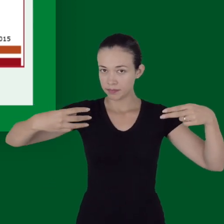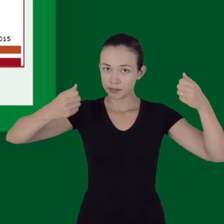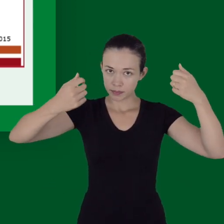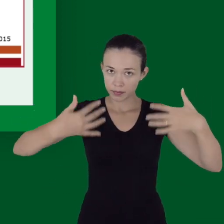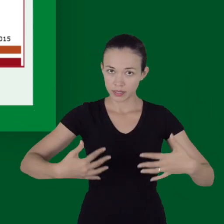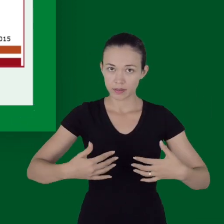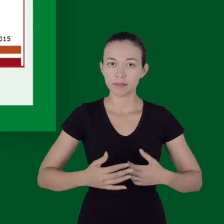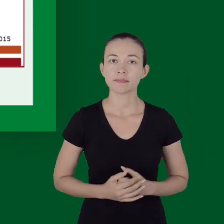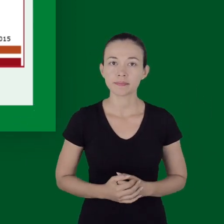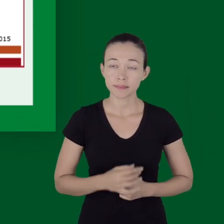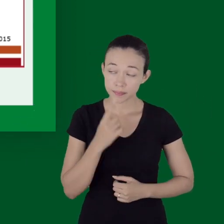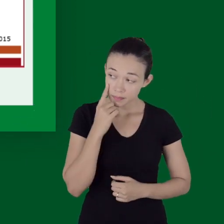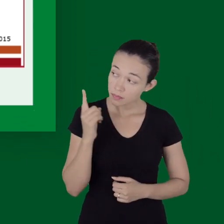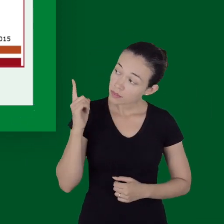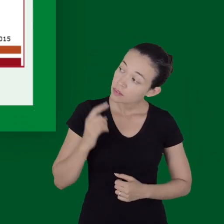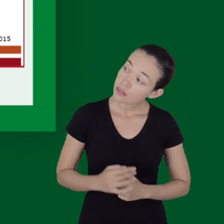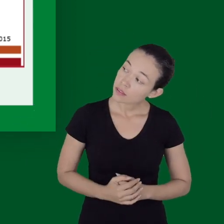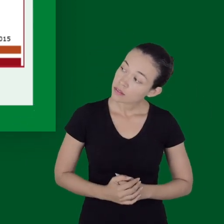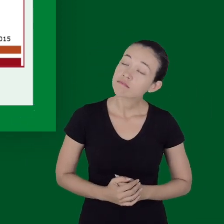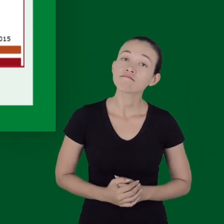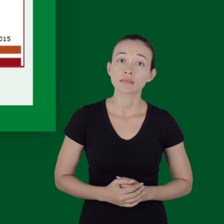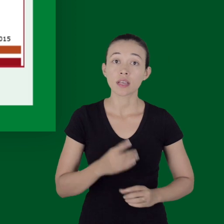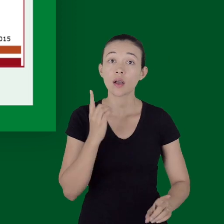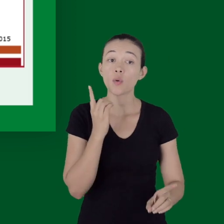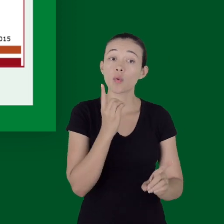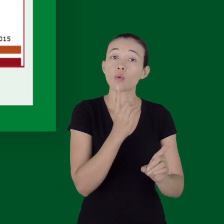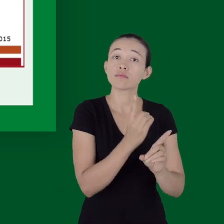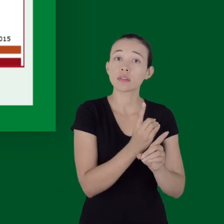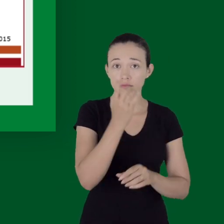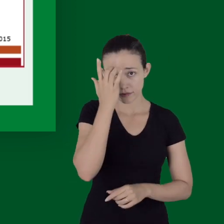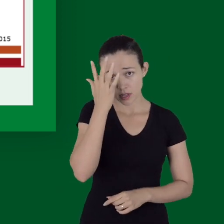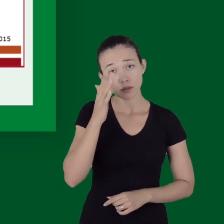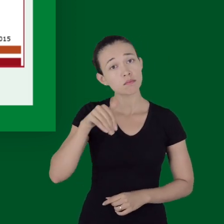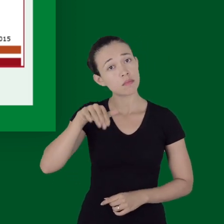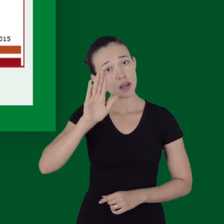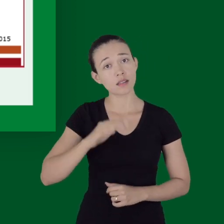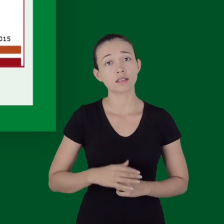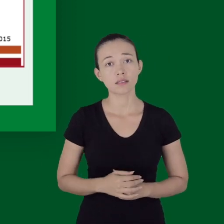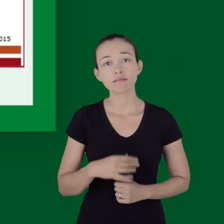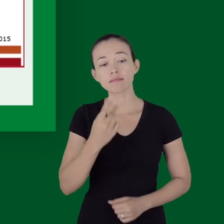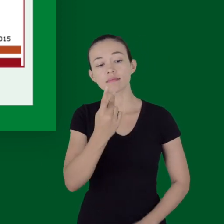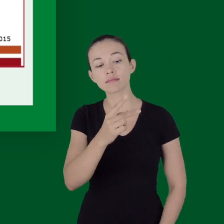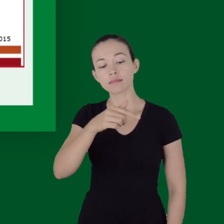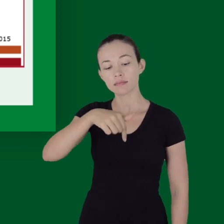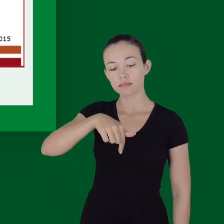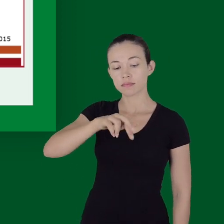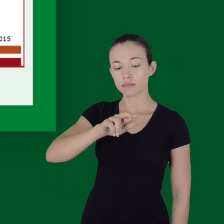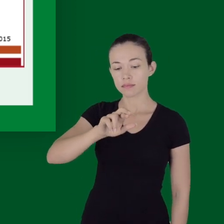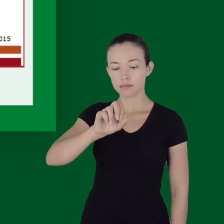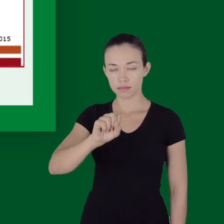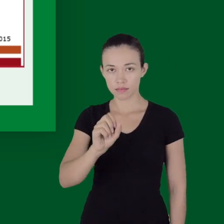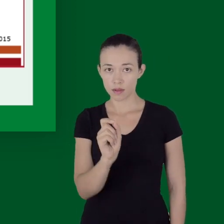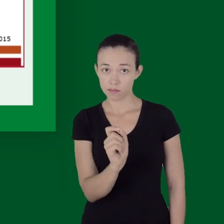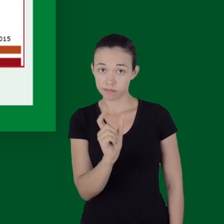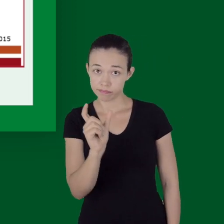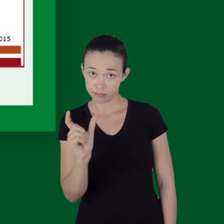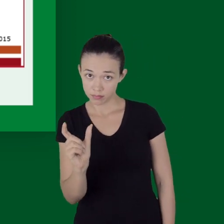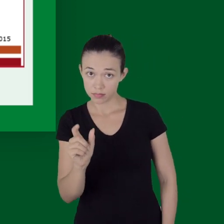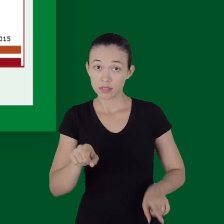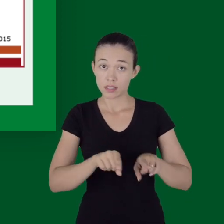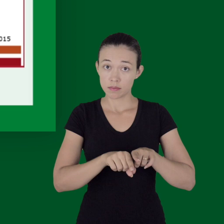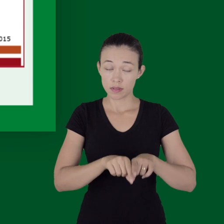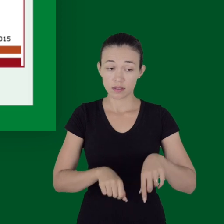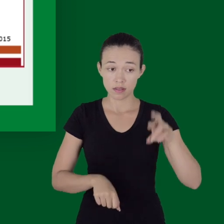Falando de cada uma, a taquicardia ventricular monomórfica, ela é mais fácil de ser identificada, tem o QRS alargado, né?